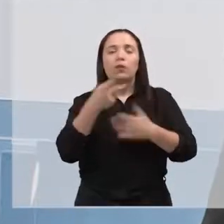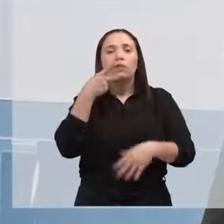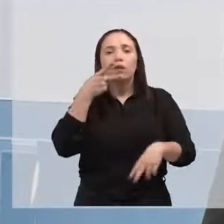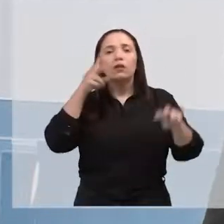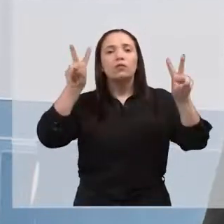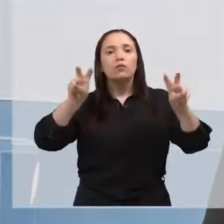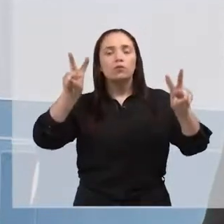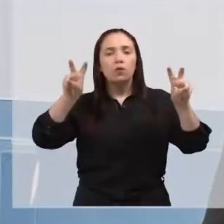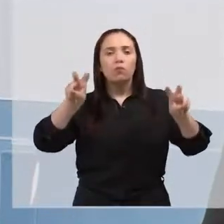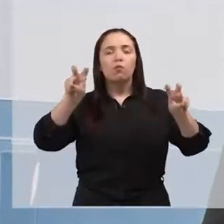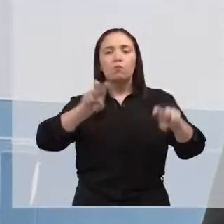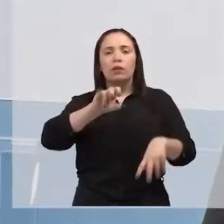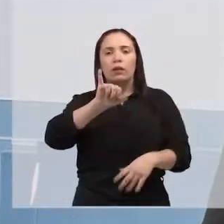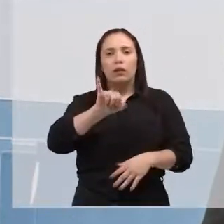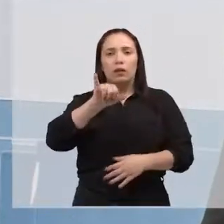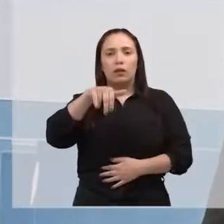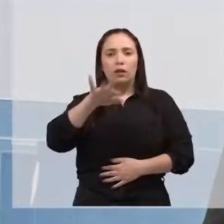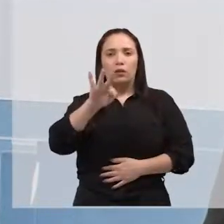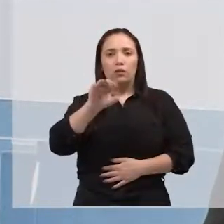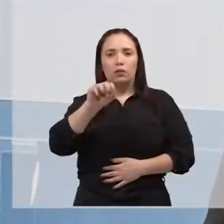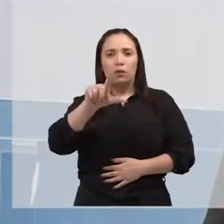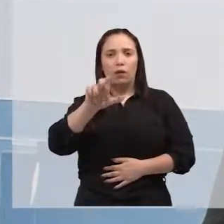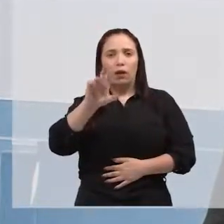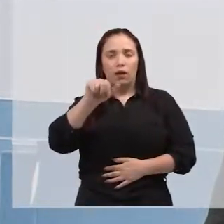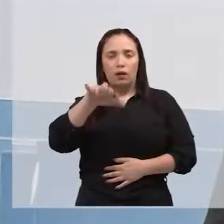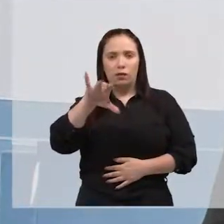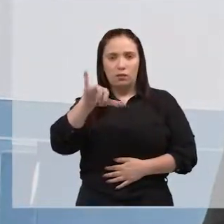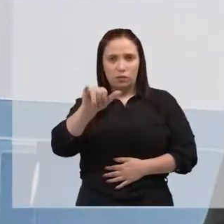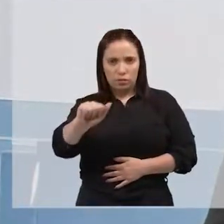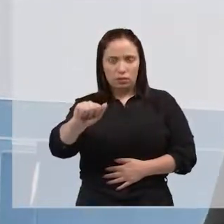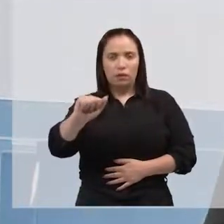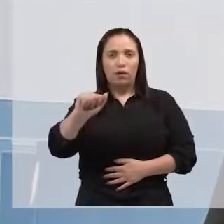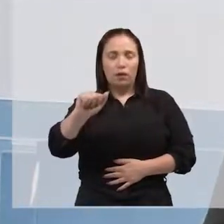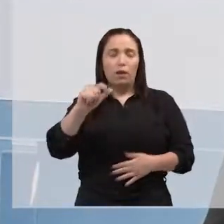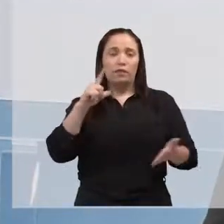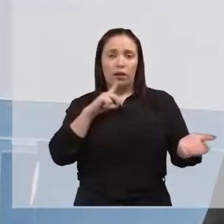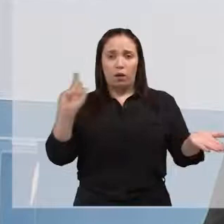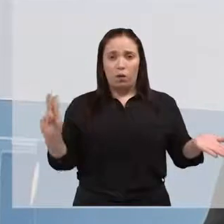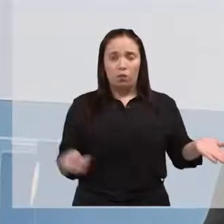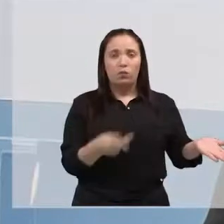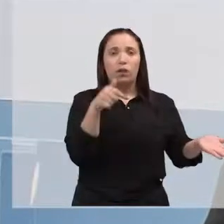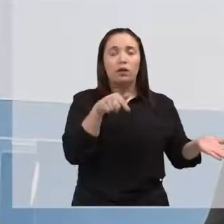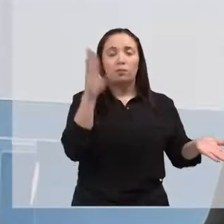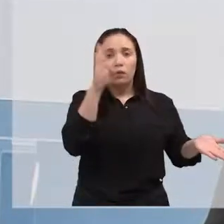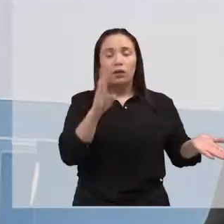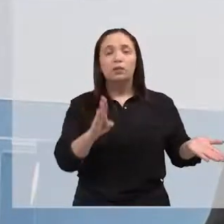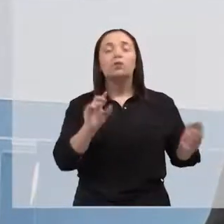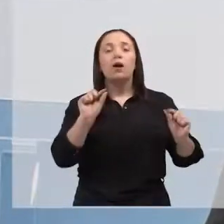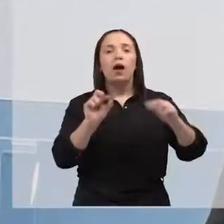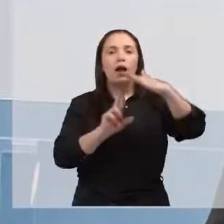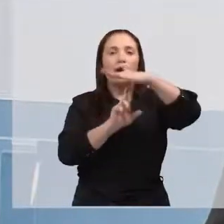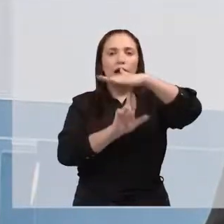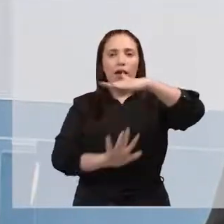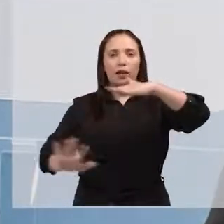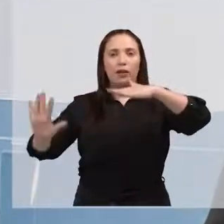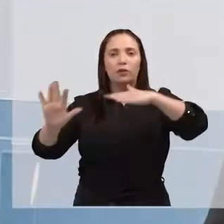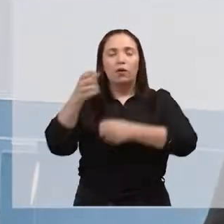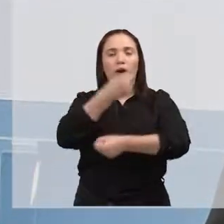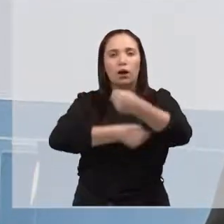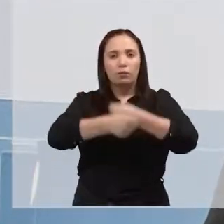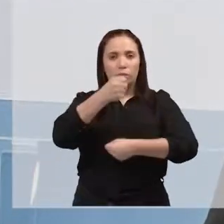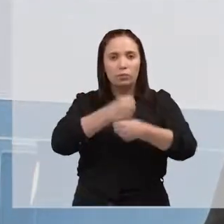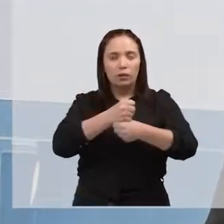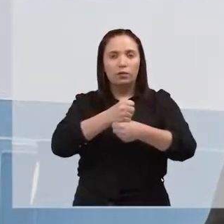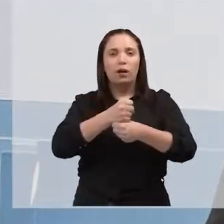tem levado casos terríveis no Brasil. Nós tivemos o caso de um reitor da universidade, no ano passado, se não me engano, que